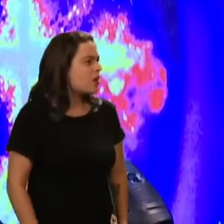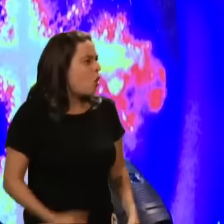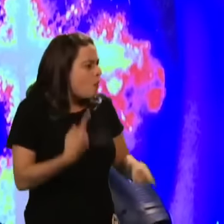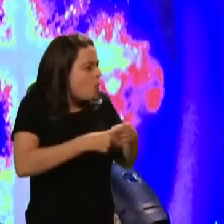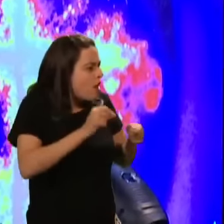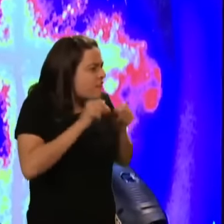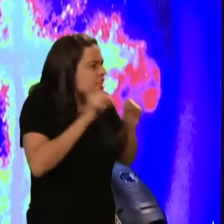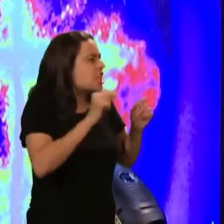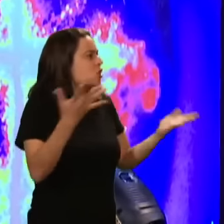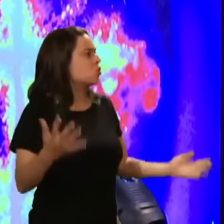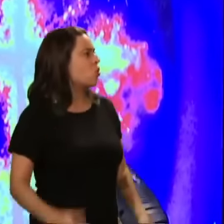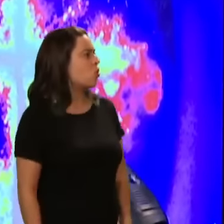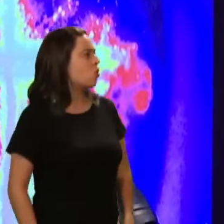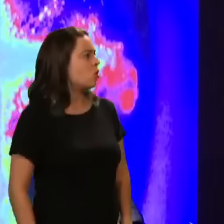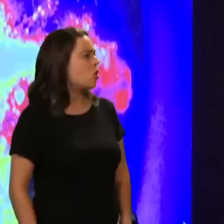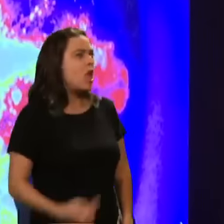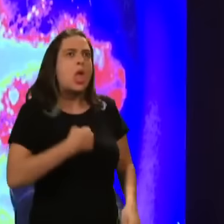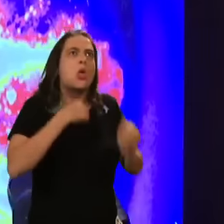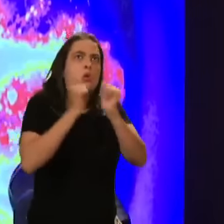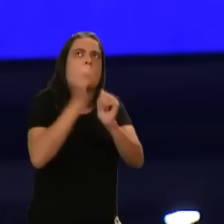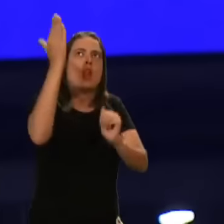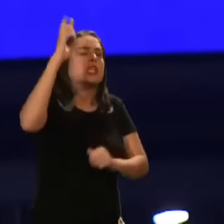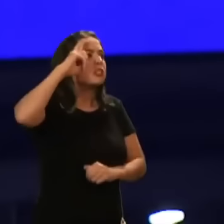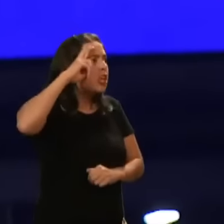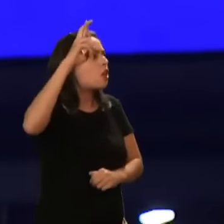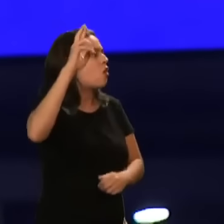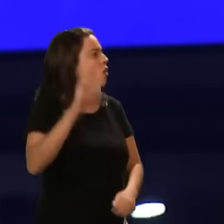isso? Eu estava com o Senhor.